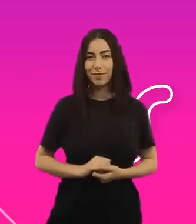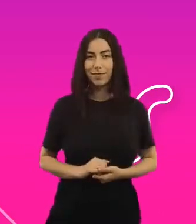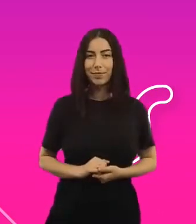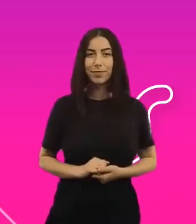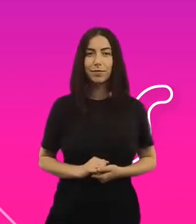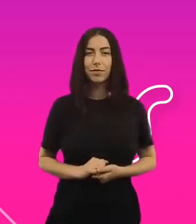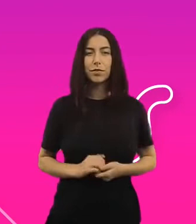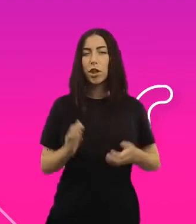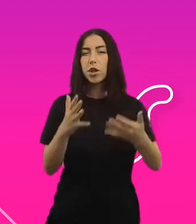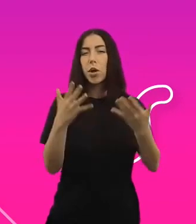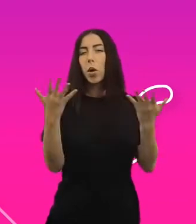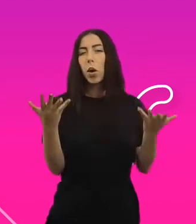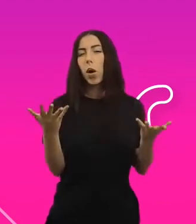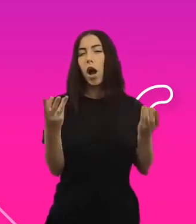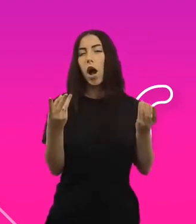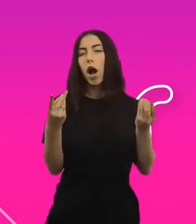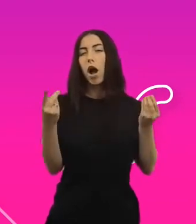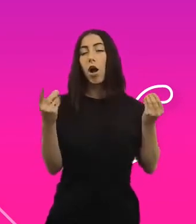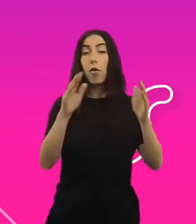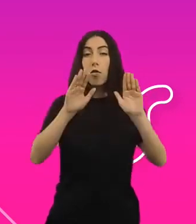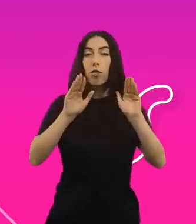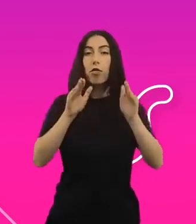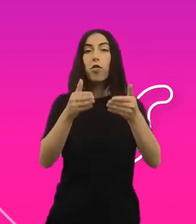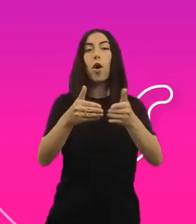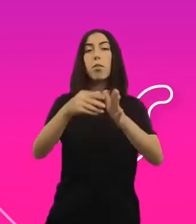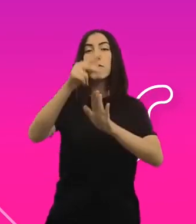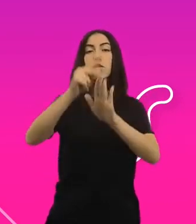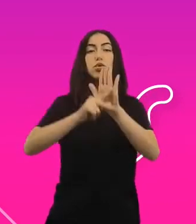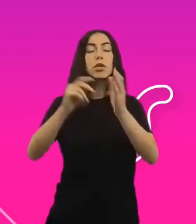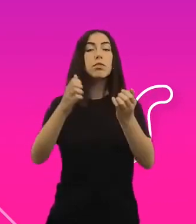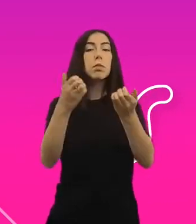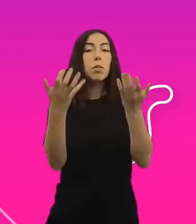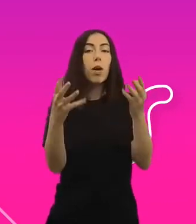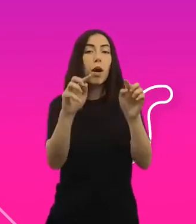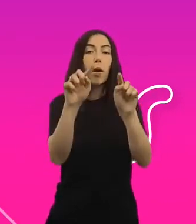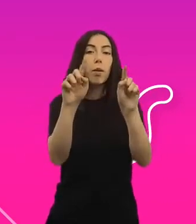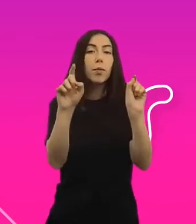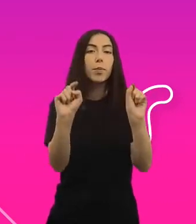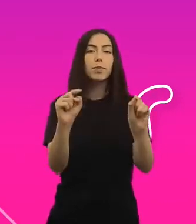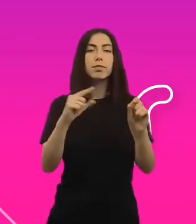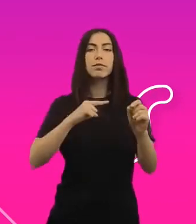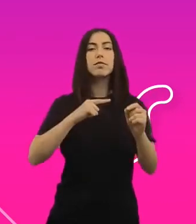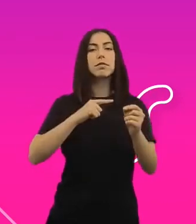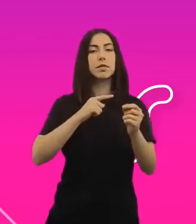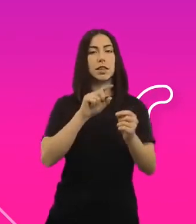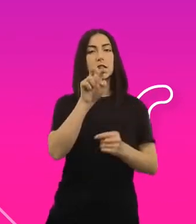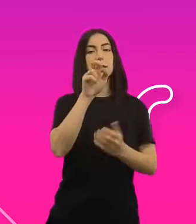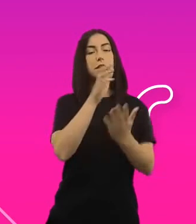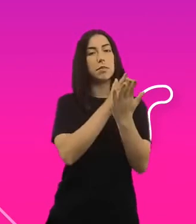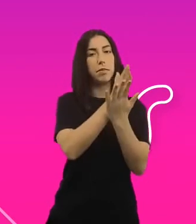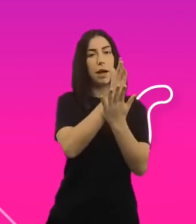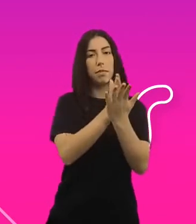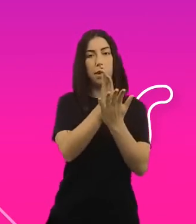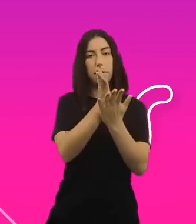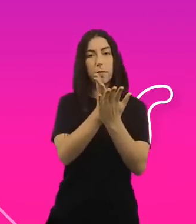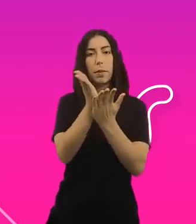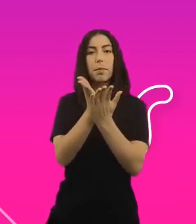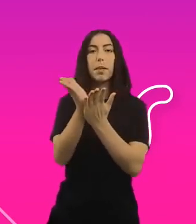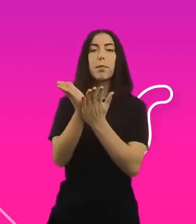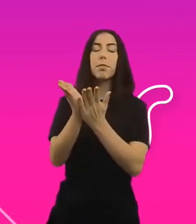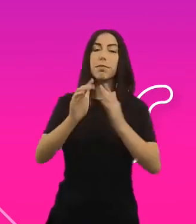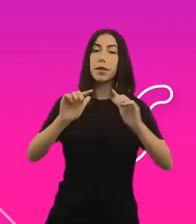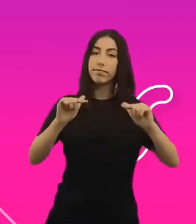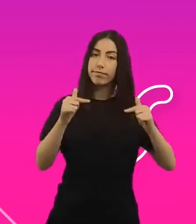grande foco desse projeto? Né? Ele tem 5 eixos de atuação, onde nós pretendemos trabalhar